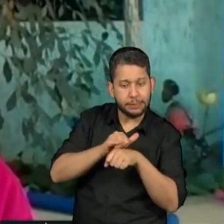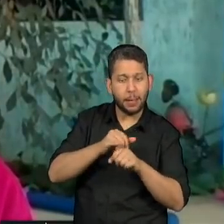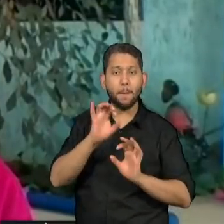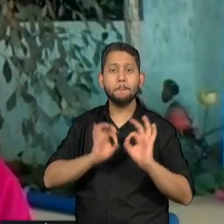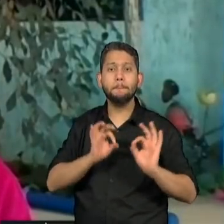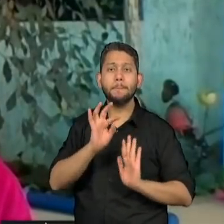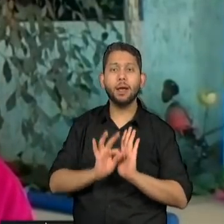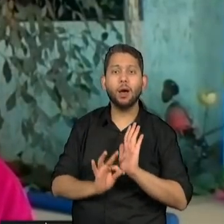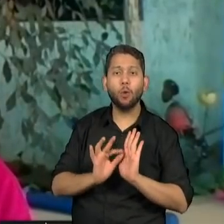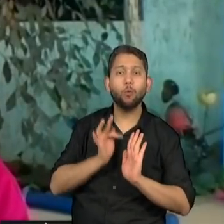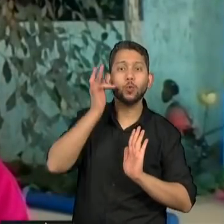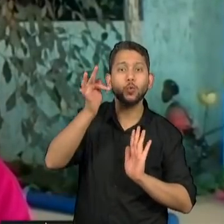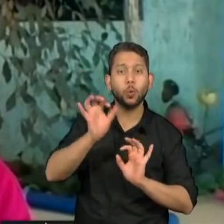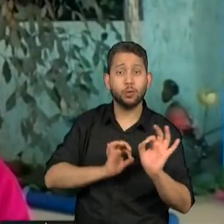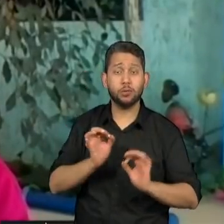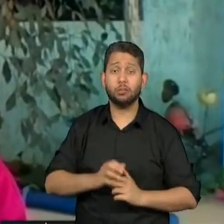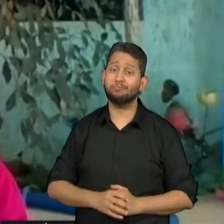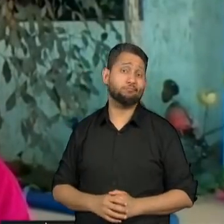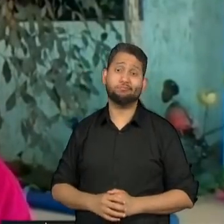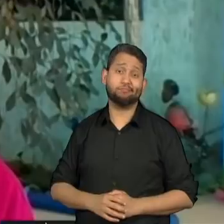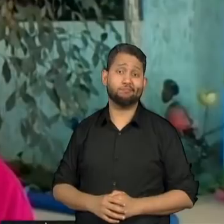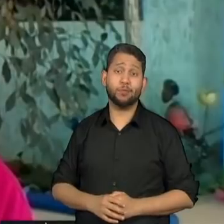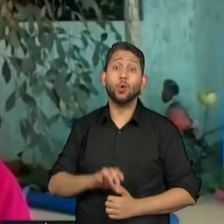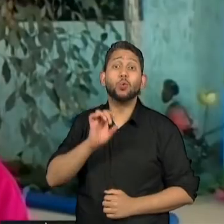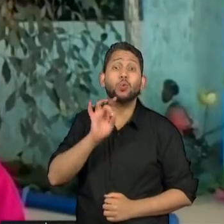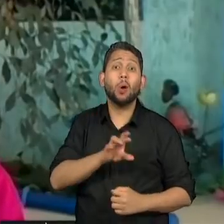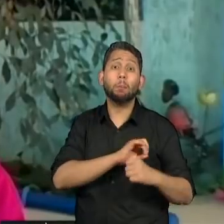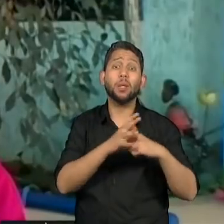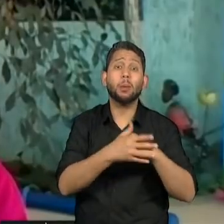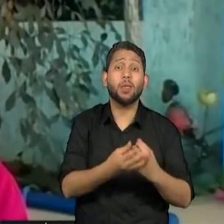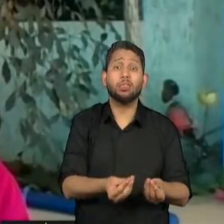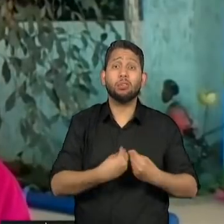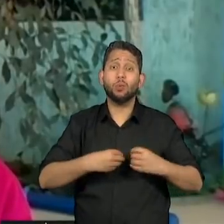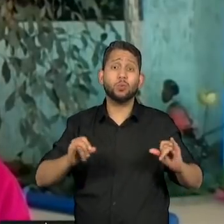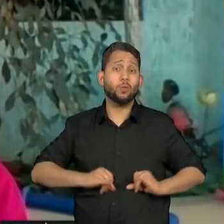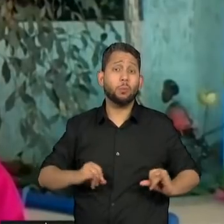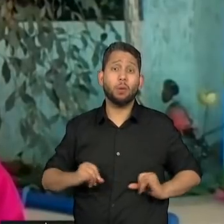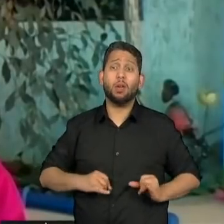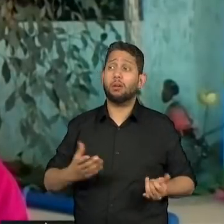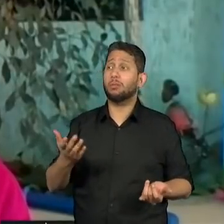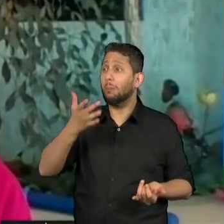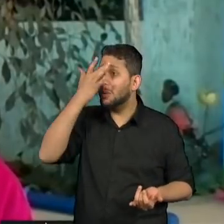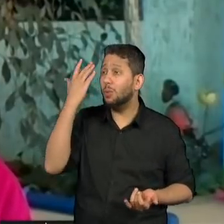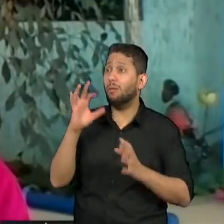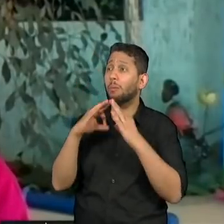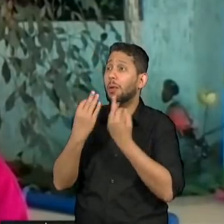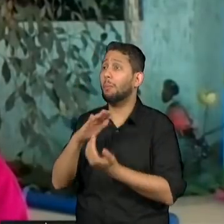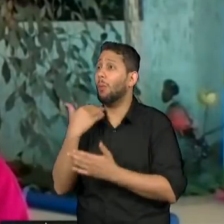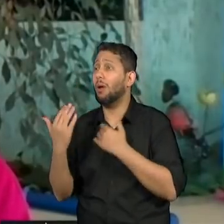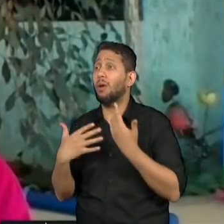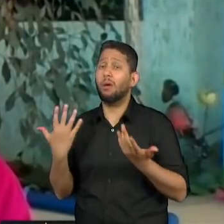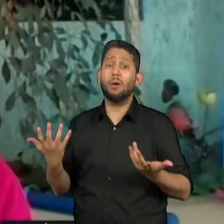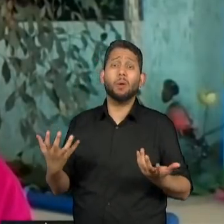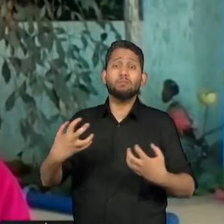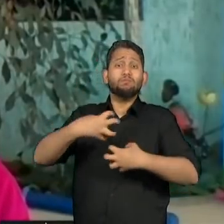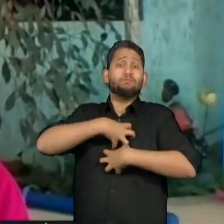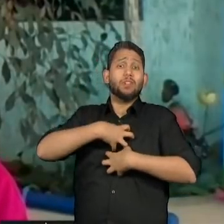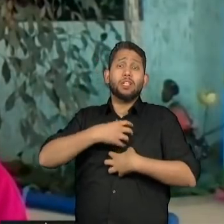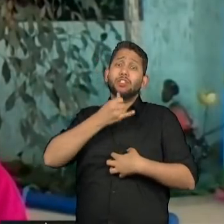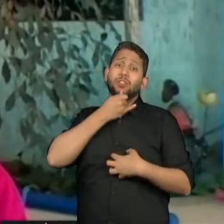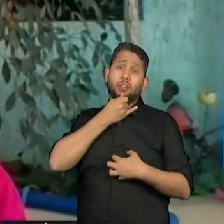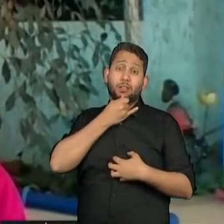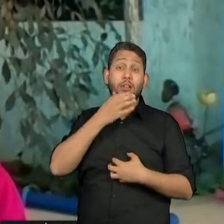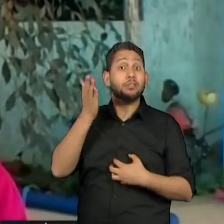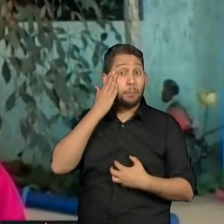se somou à dor da própria pandemia, né, da perda de amigos e de pessoas próximas, além de saber que tantas